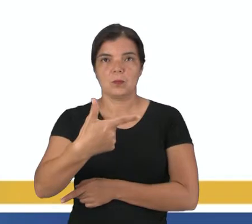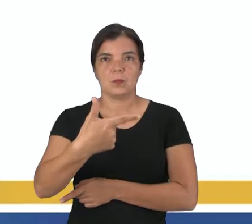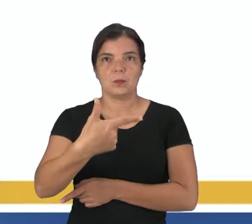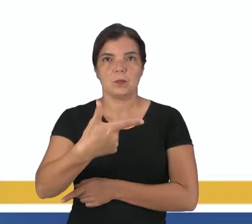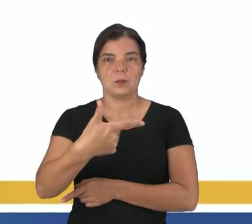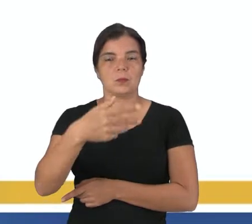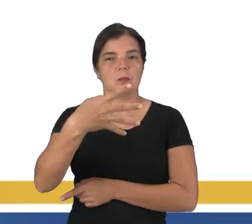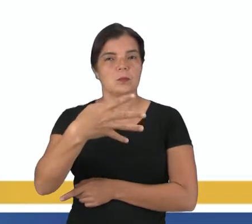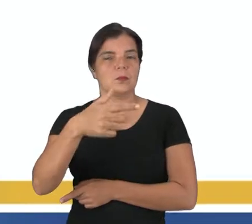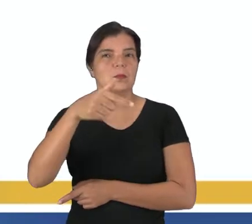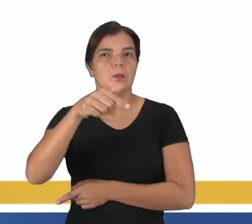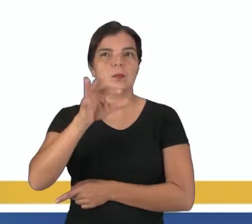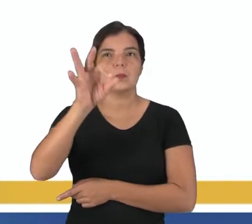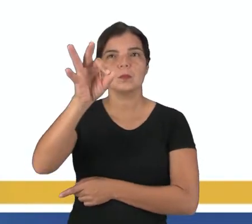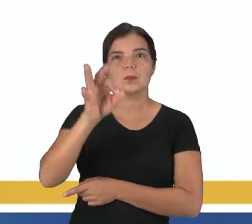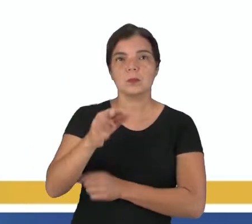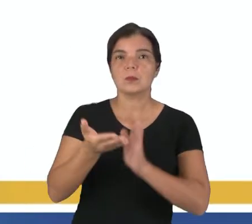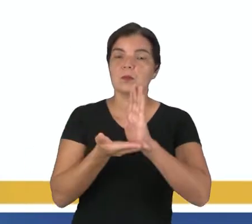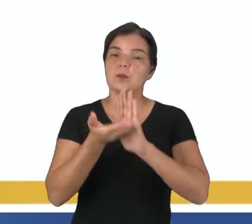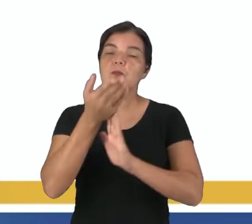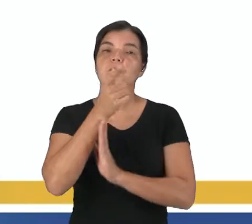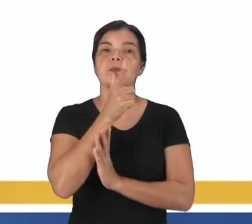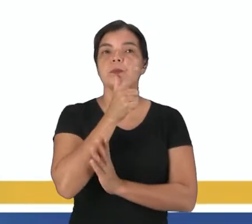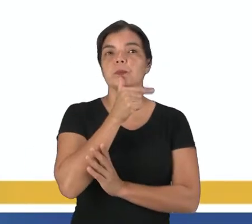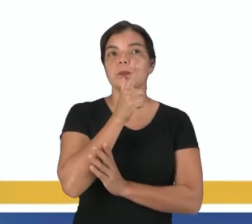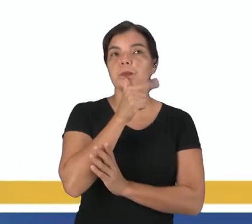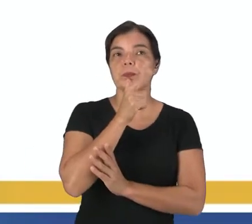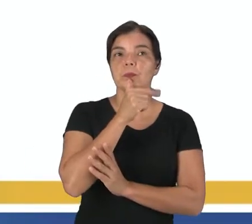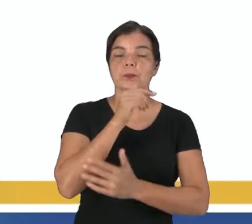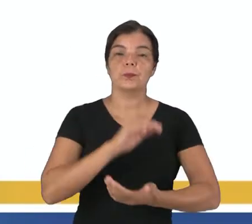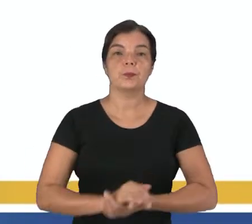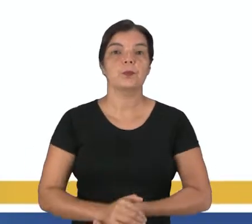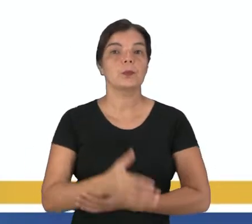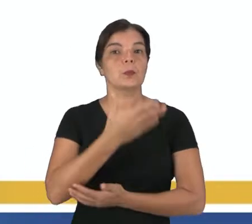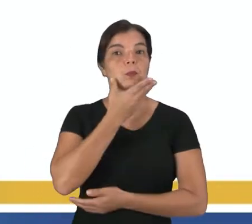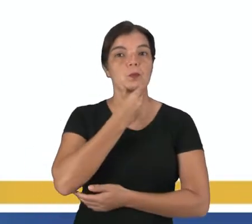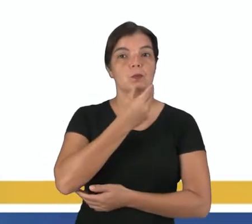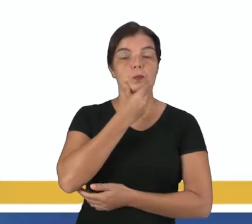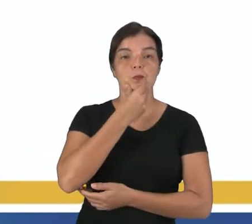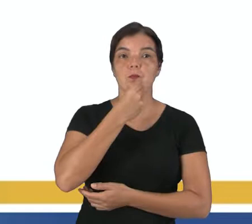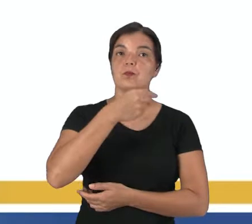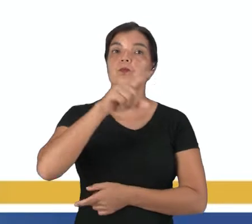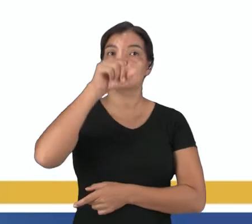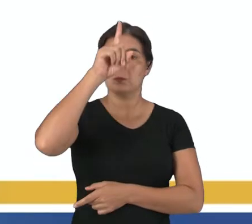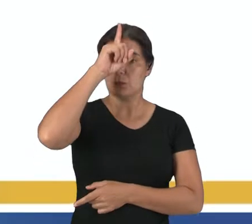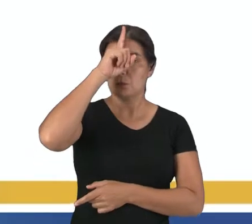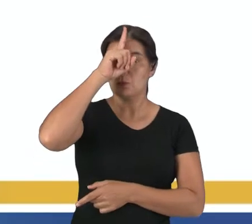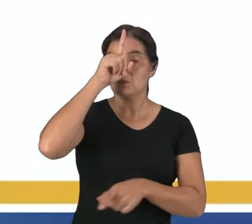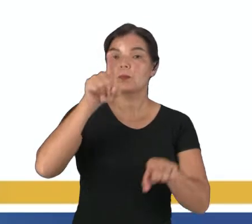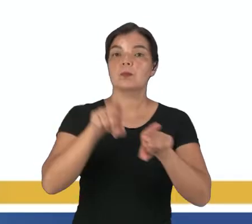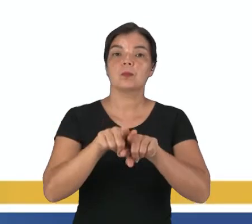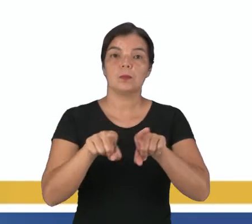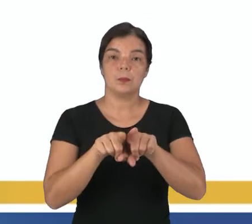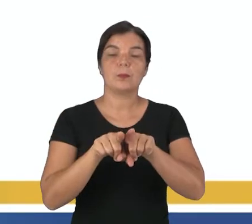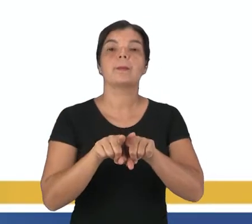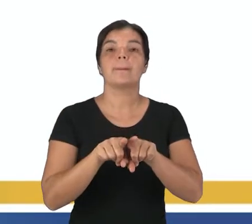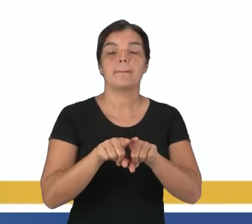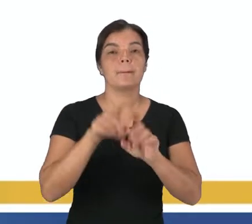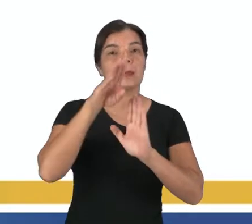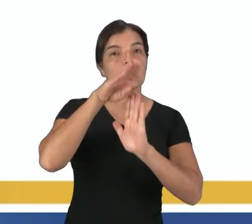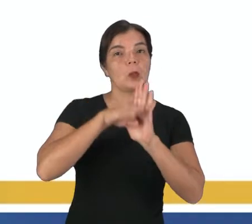torno de entre 42% a 47% do volume sanguíneo. E a ausência,